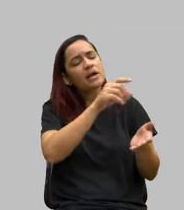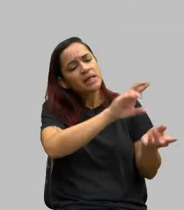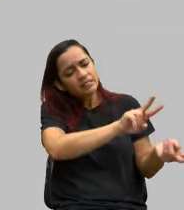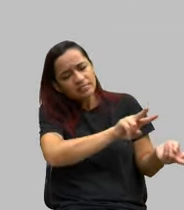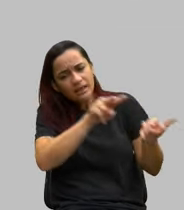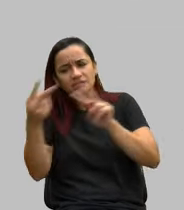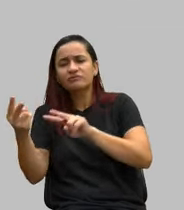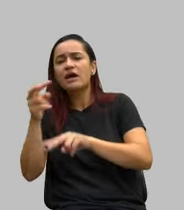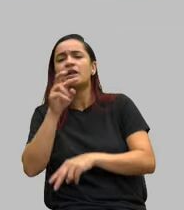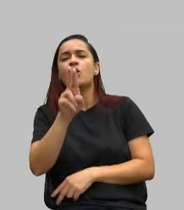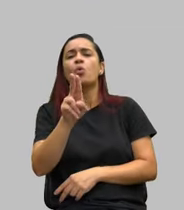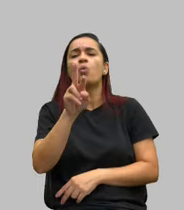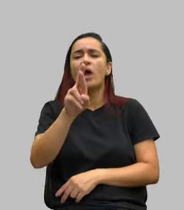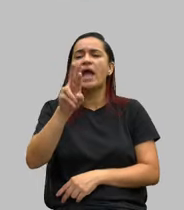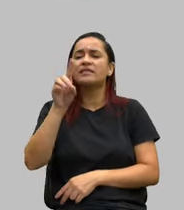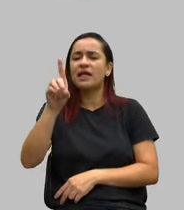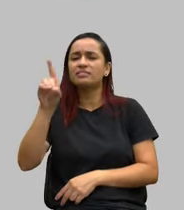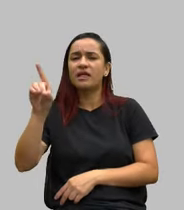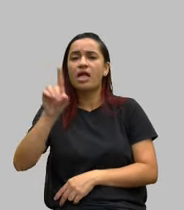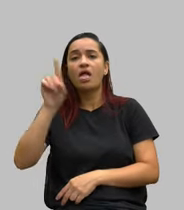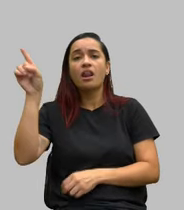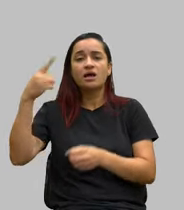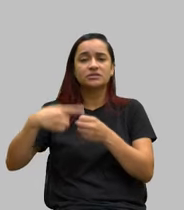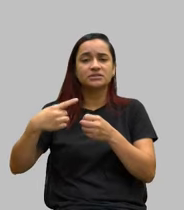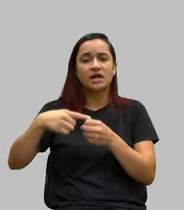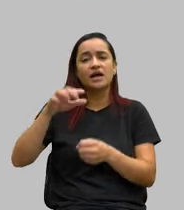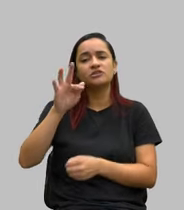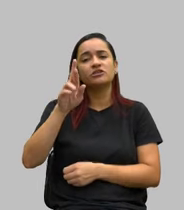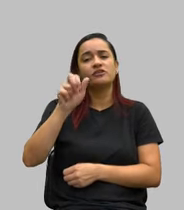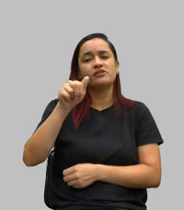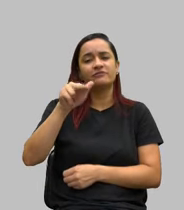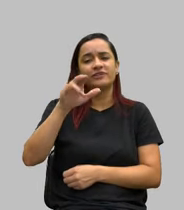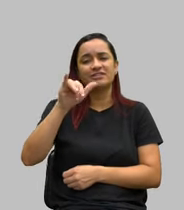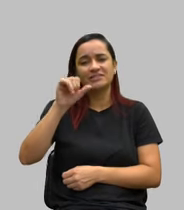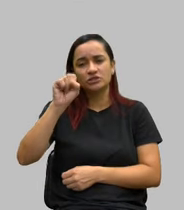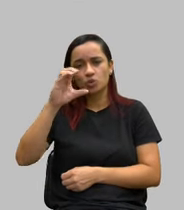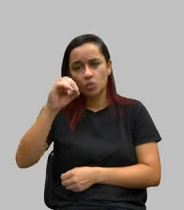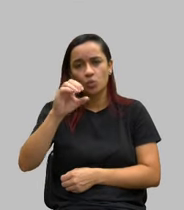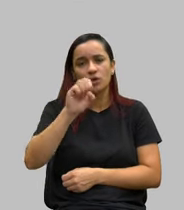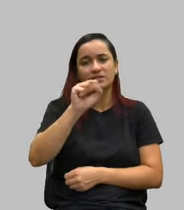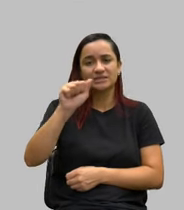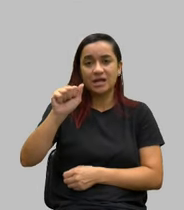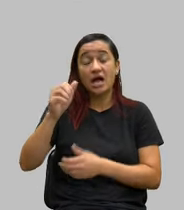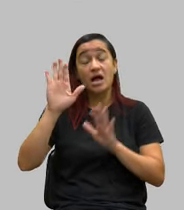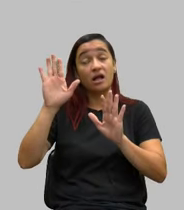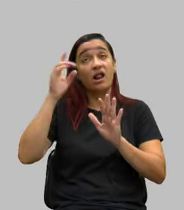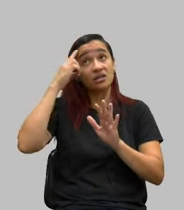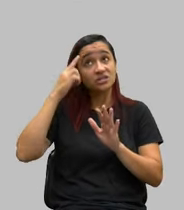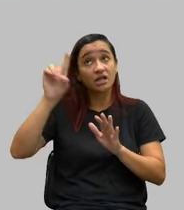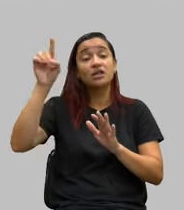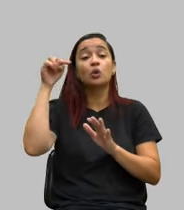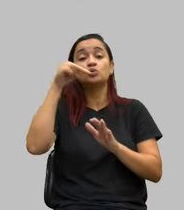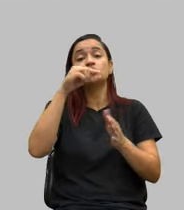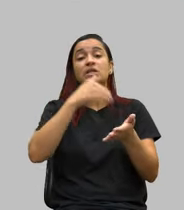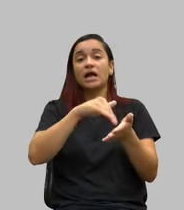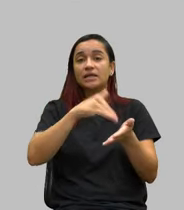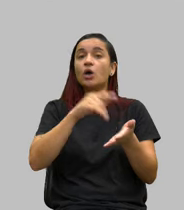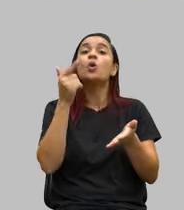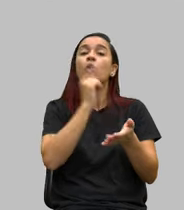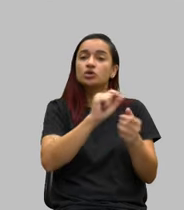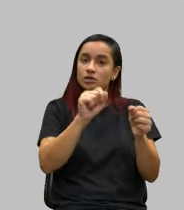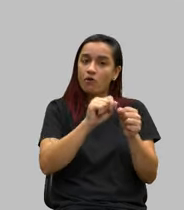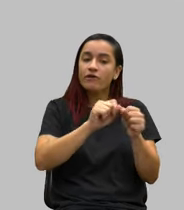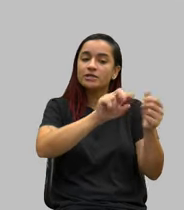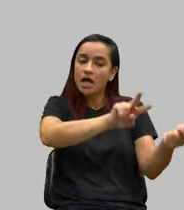rdd lá em Francisco Sá e graças a Deus o secretário né conseguiu fazer a transferência